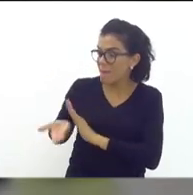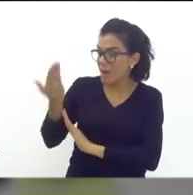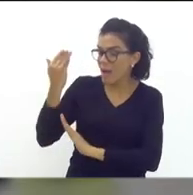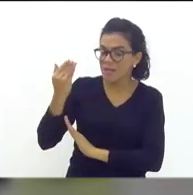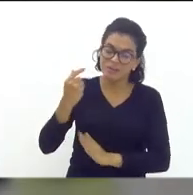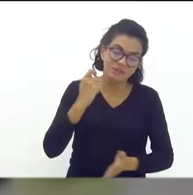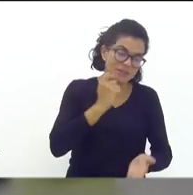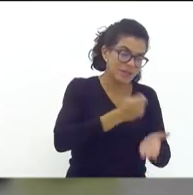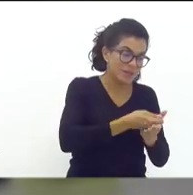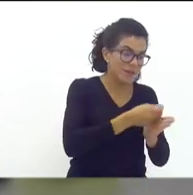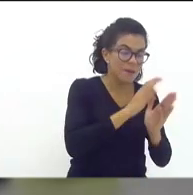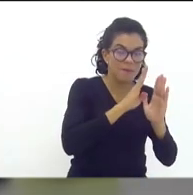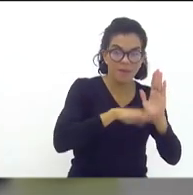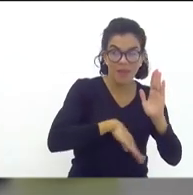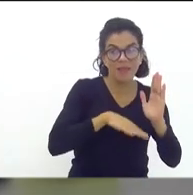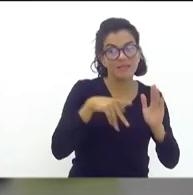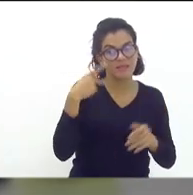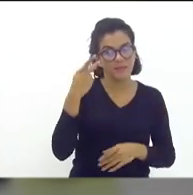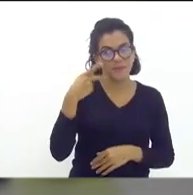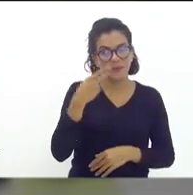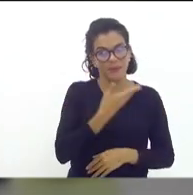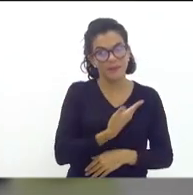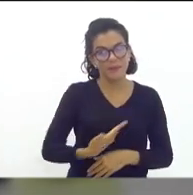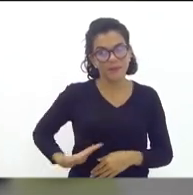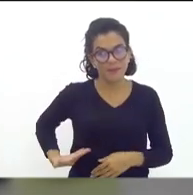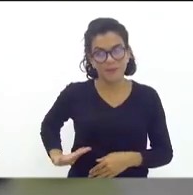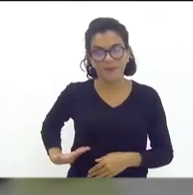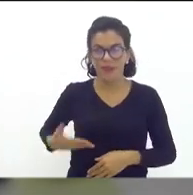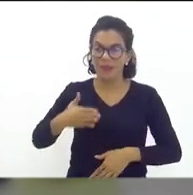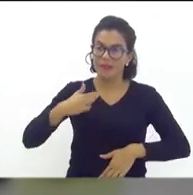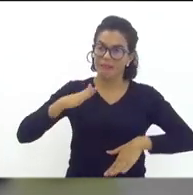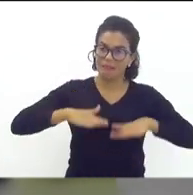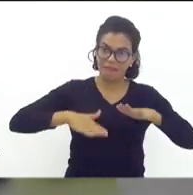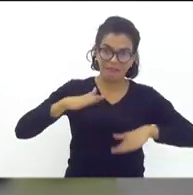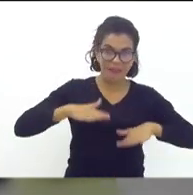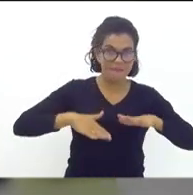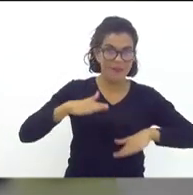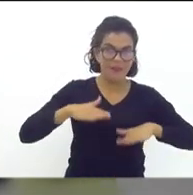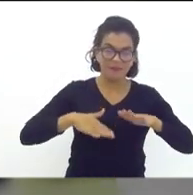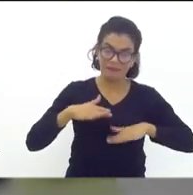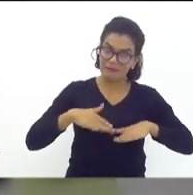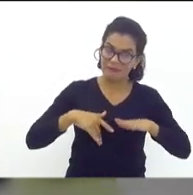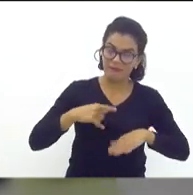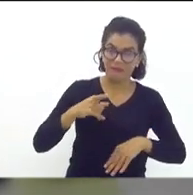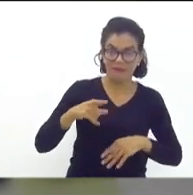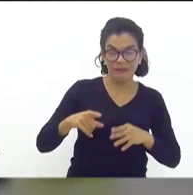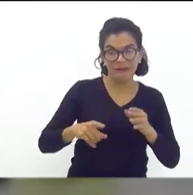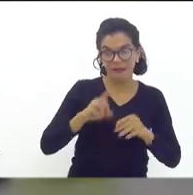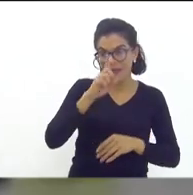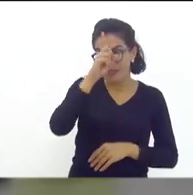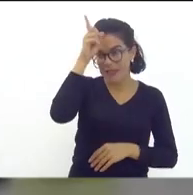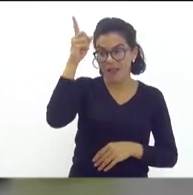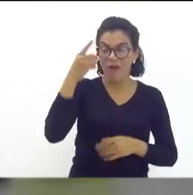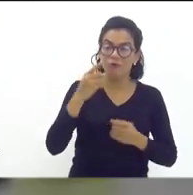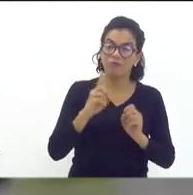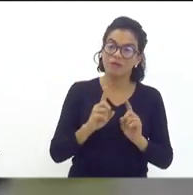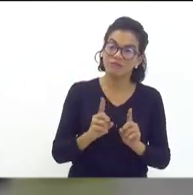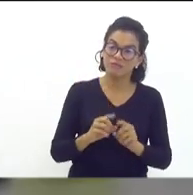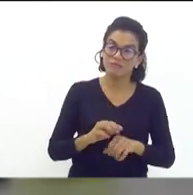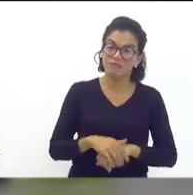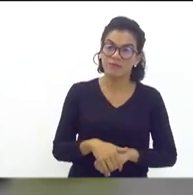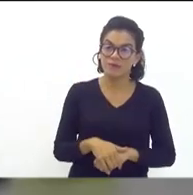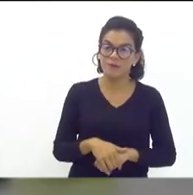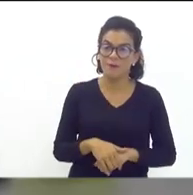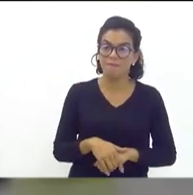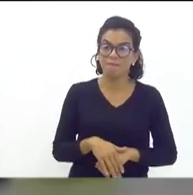mas isso é política pública isso depende do concedente criar ou não correto então Ou seja é